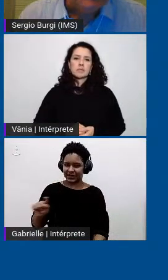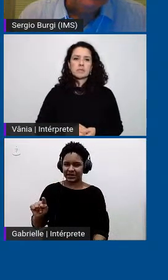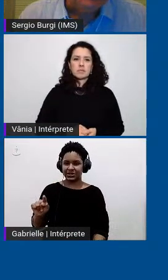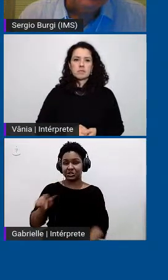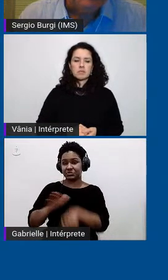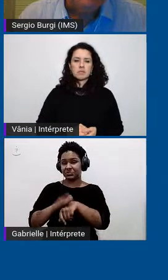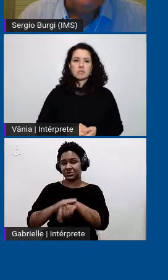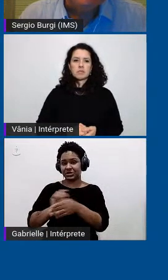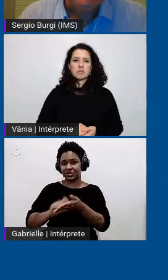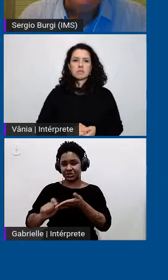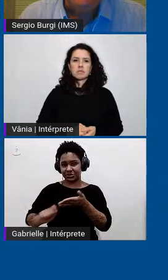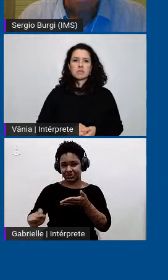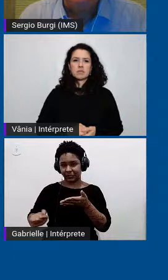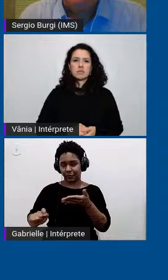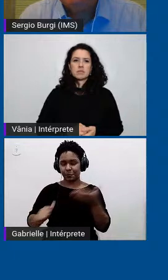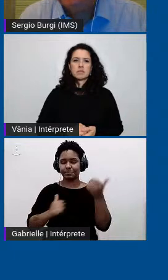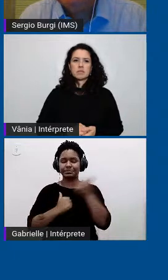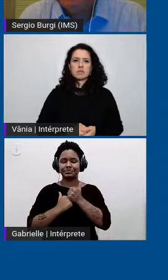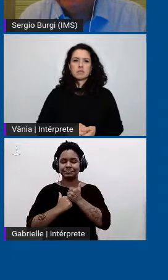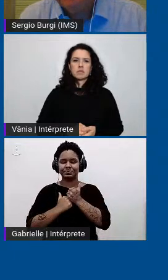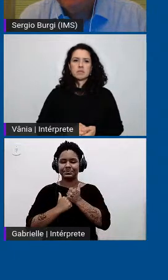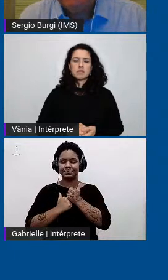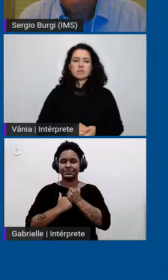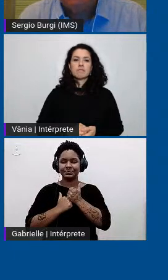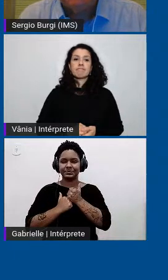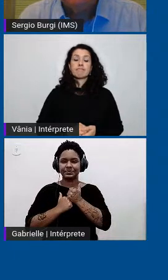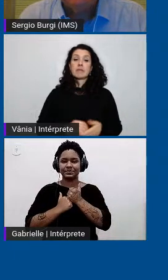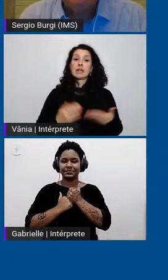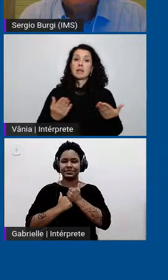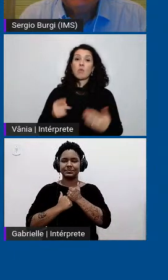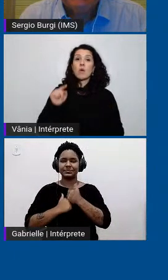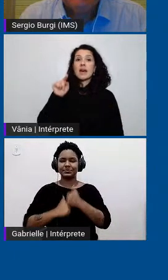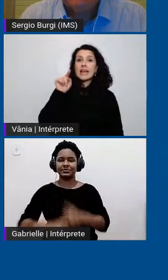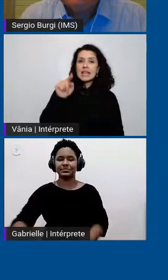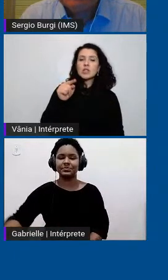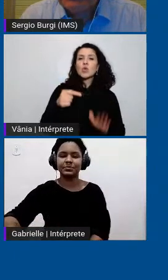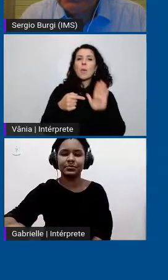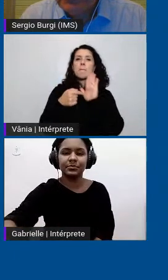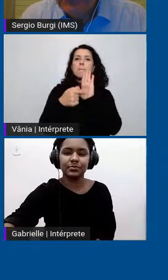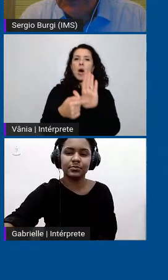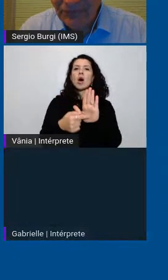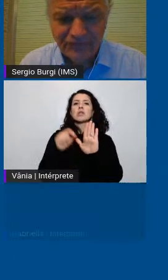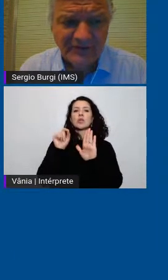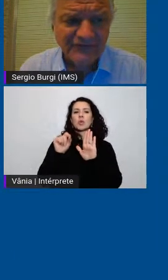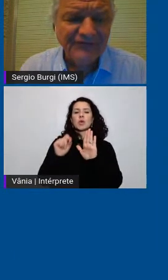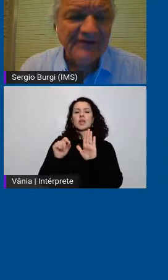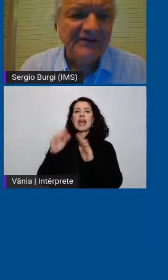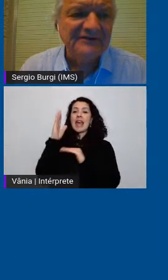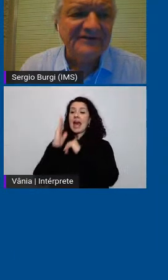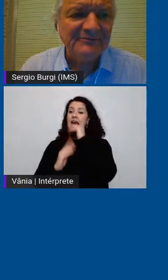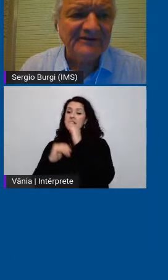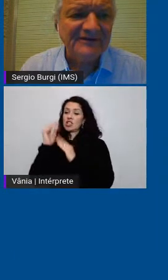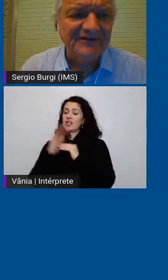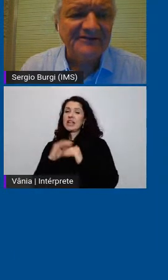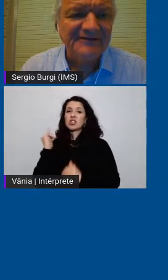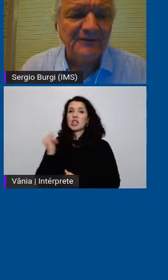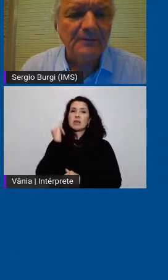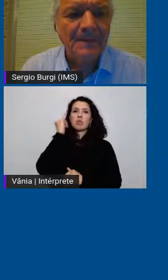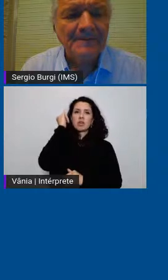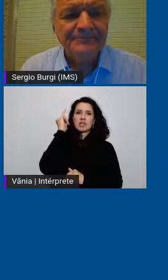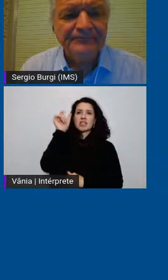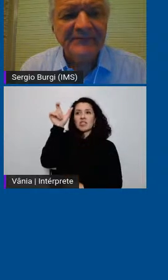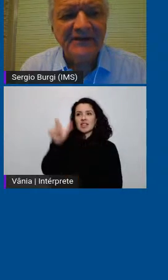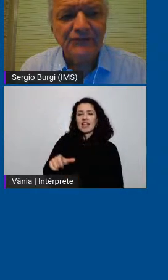Esse aspecto, obviamente, remete, né, à importante atividade do Gilberto Ferrez na